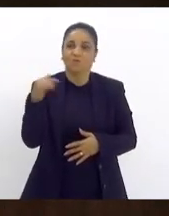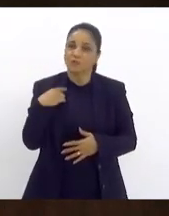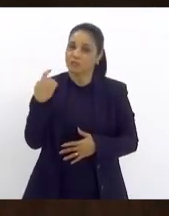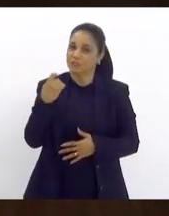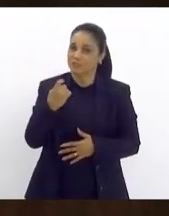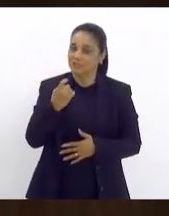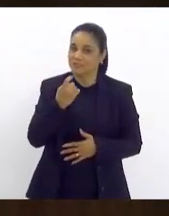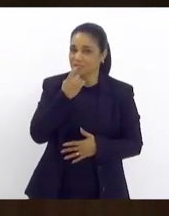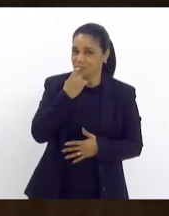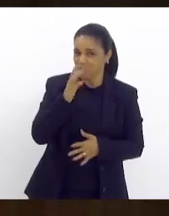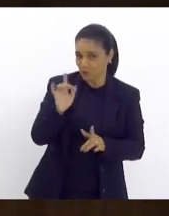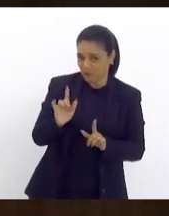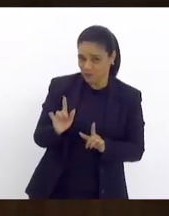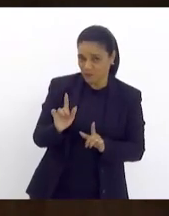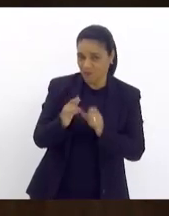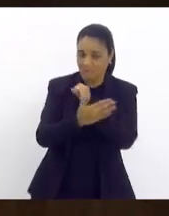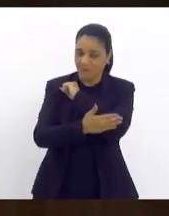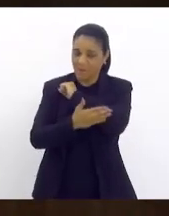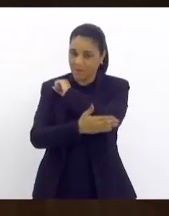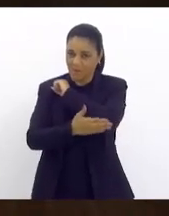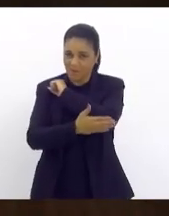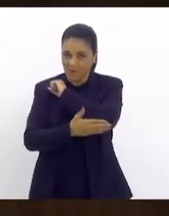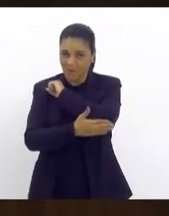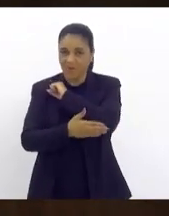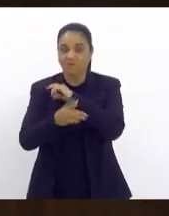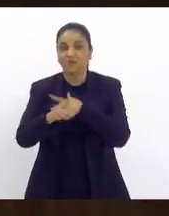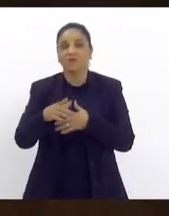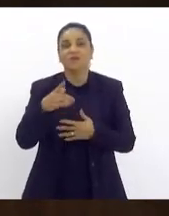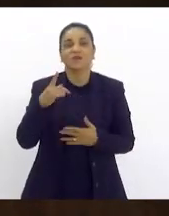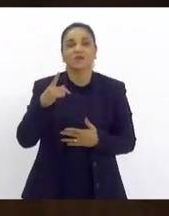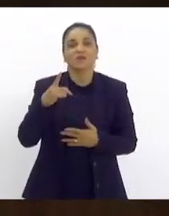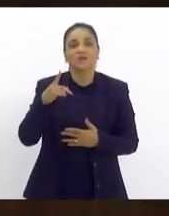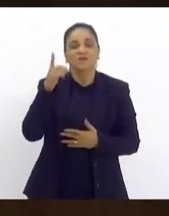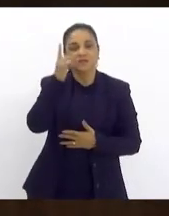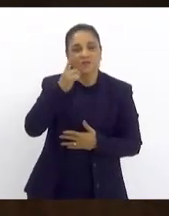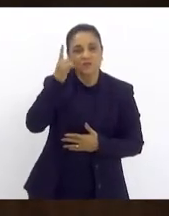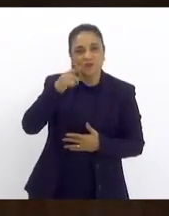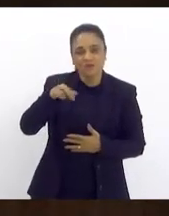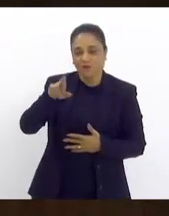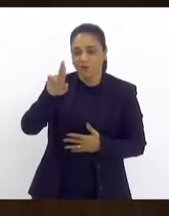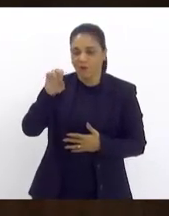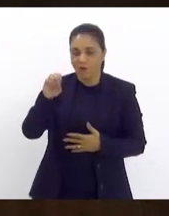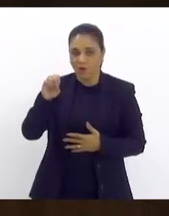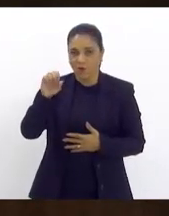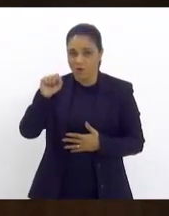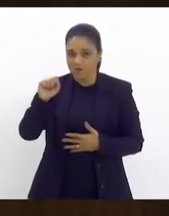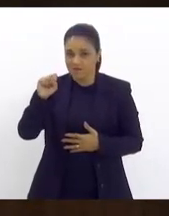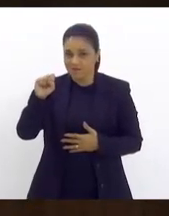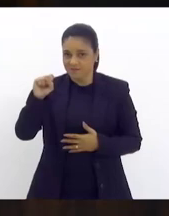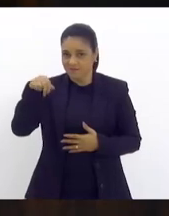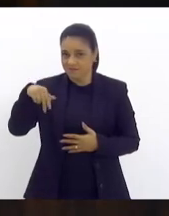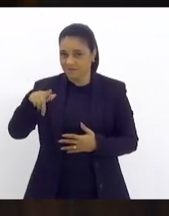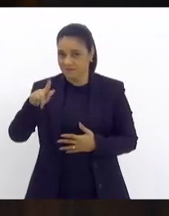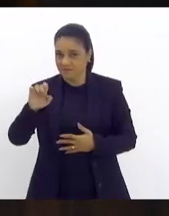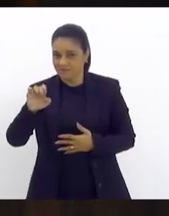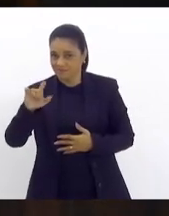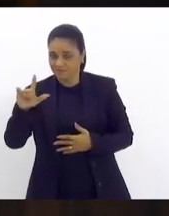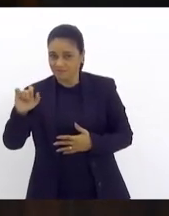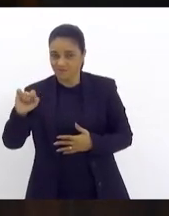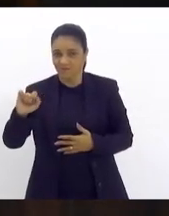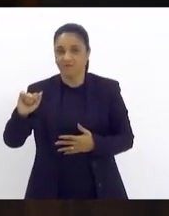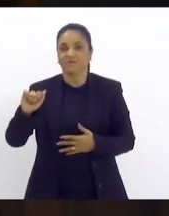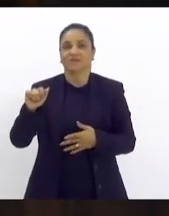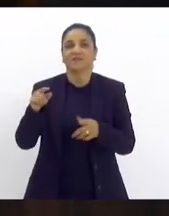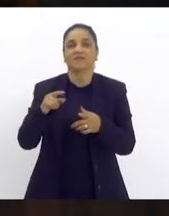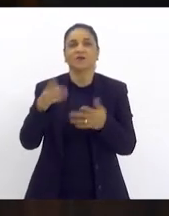deputada Federal Rosângela Gomes quando era desaparece hoje a nossa Secretária